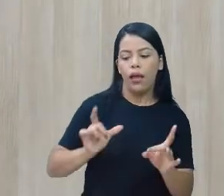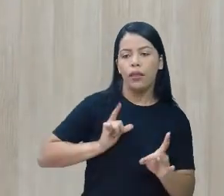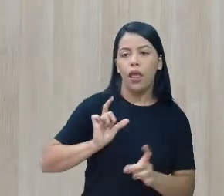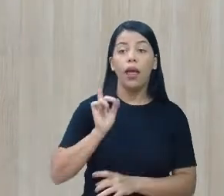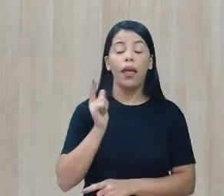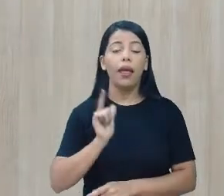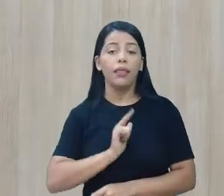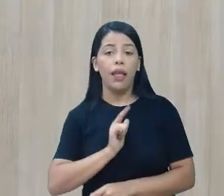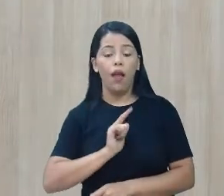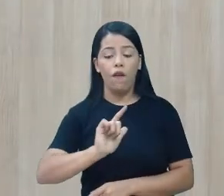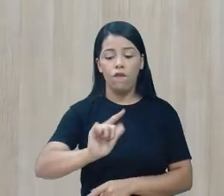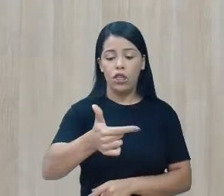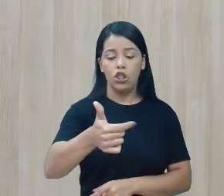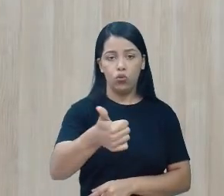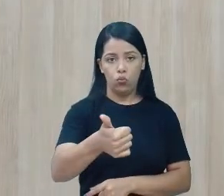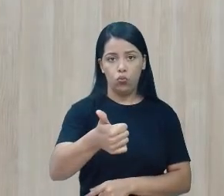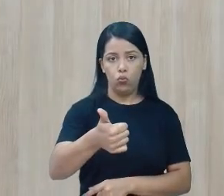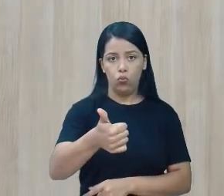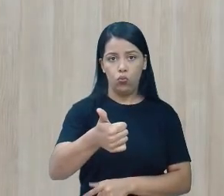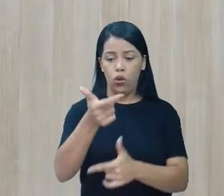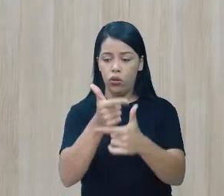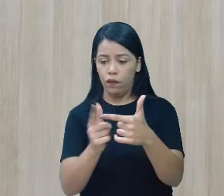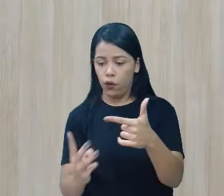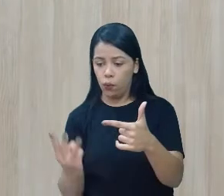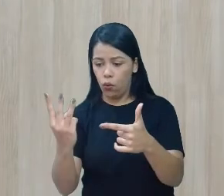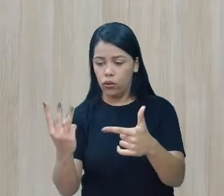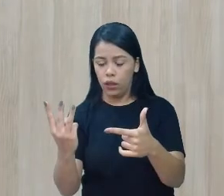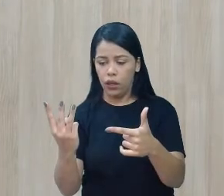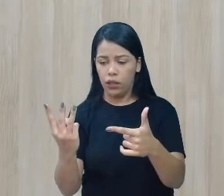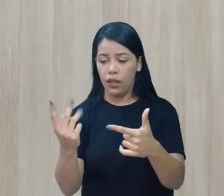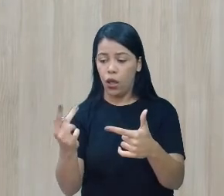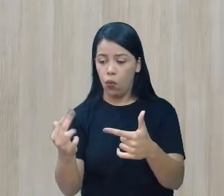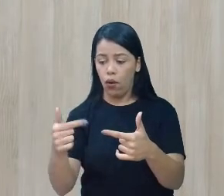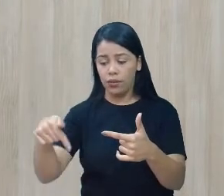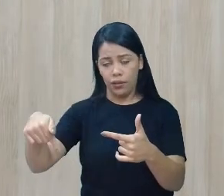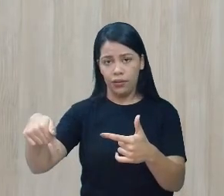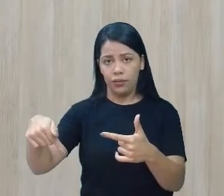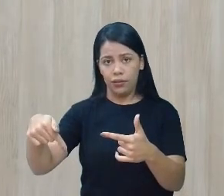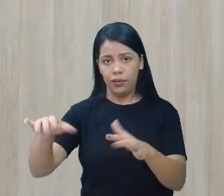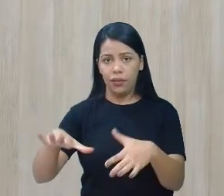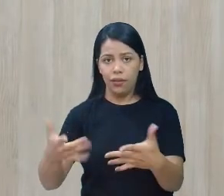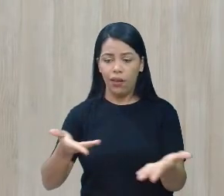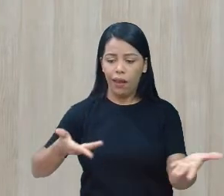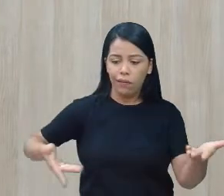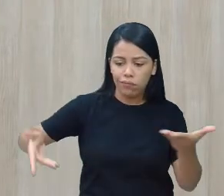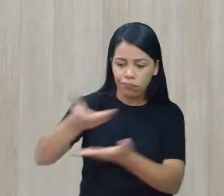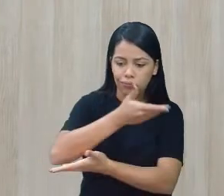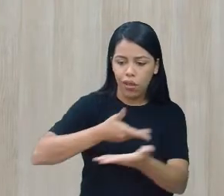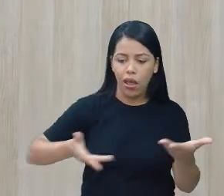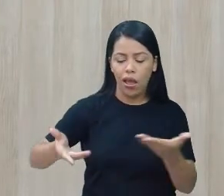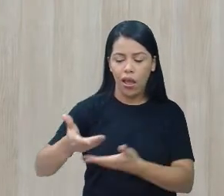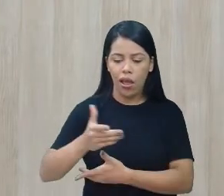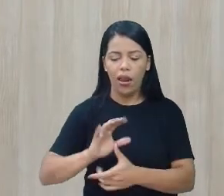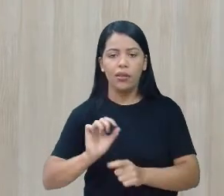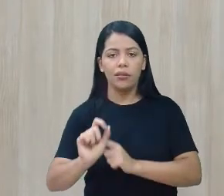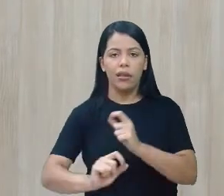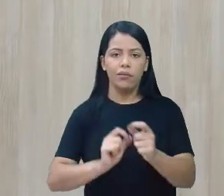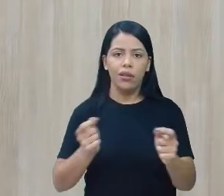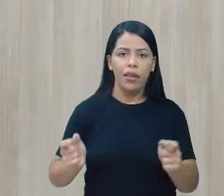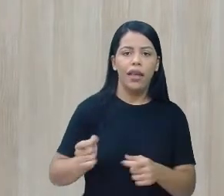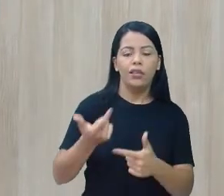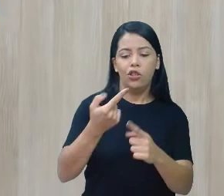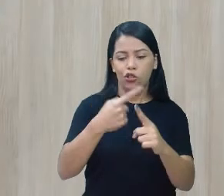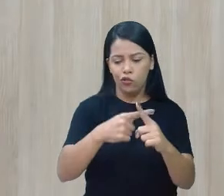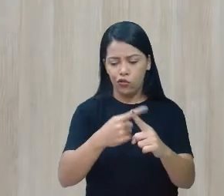tenho 21 que divide para 3 e dá o 7. Então, a gente tem aí a relação de divisão e de